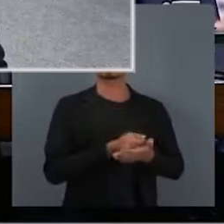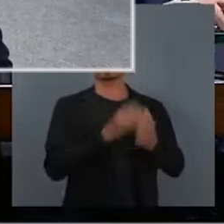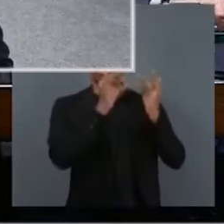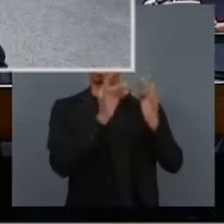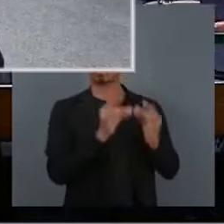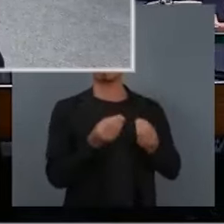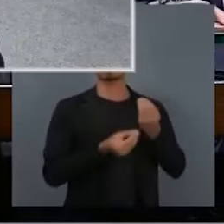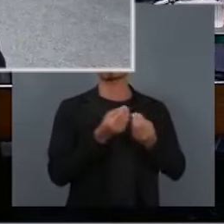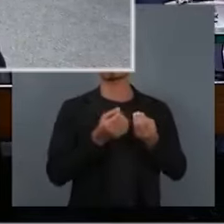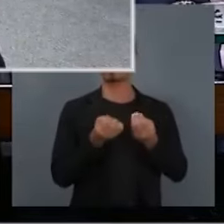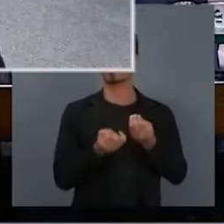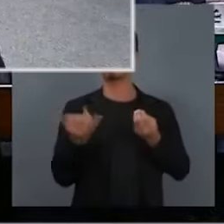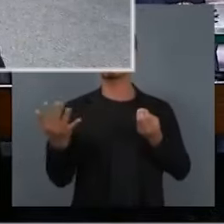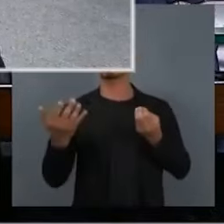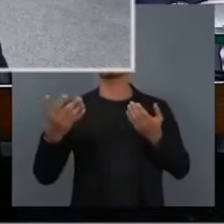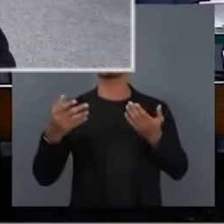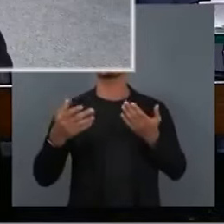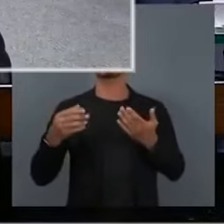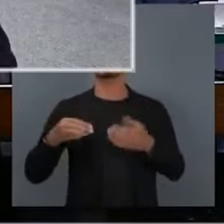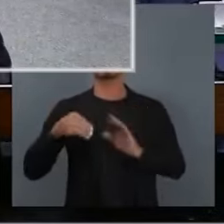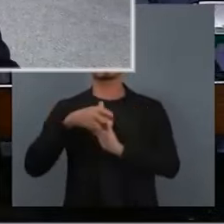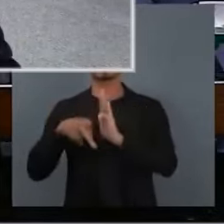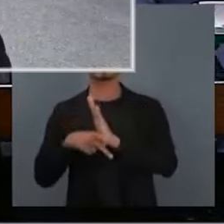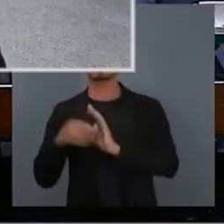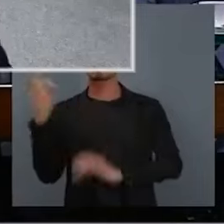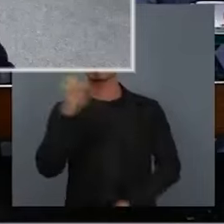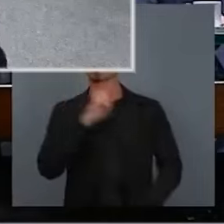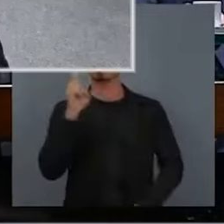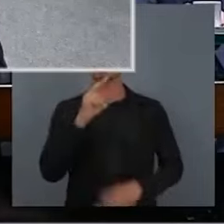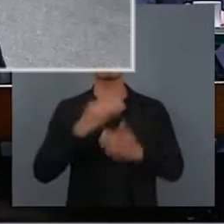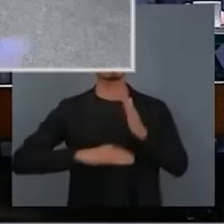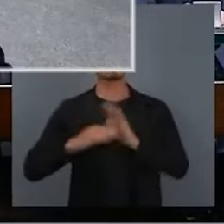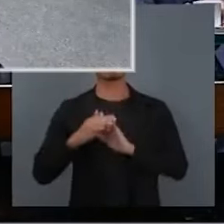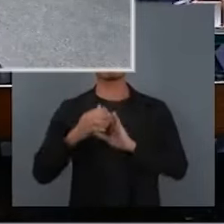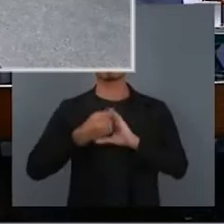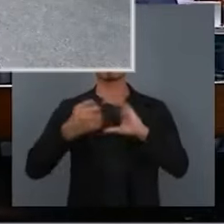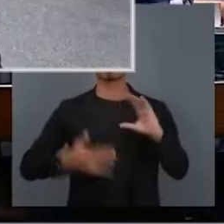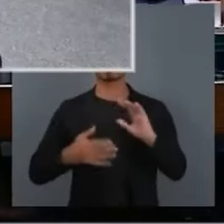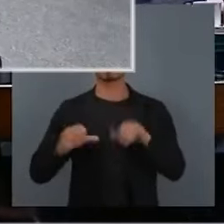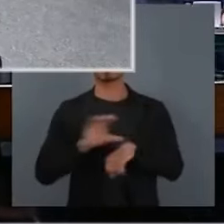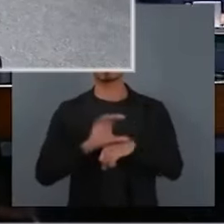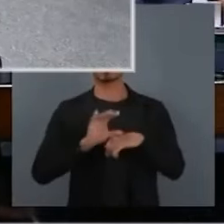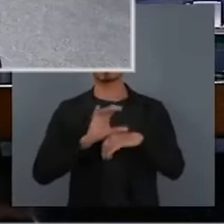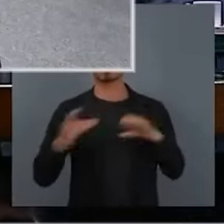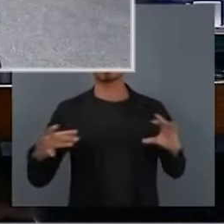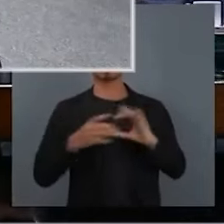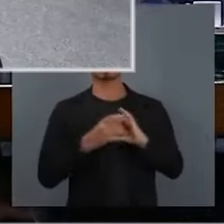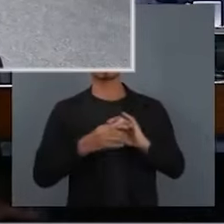agências reguladoras. Outra proposta também que deve entrar nesse pacote, que é o pacote que deve ser apresentado ali,